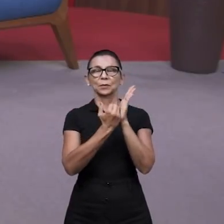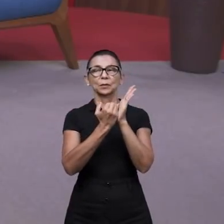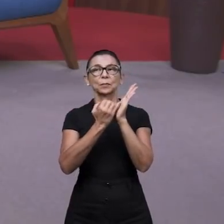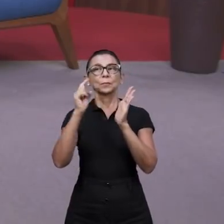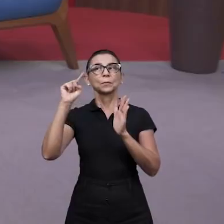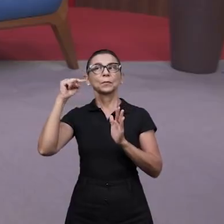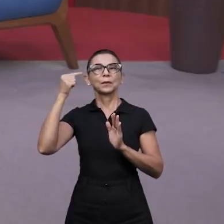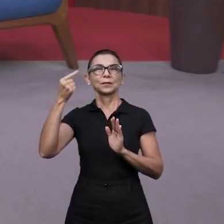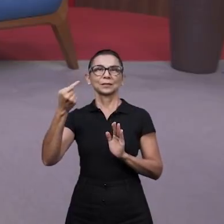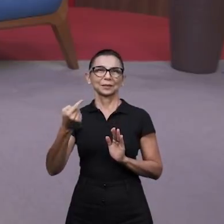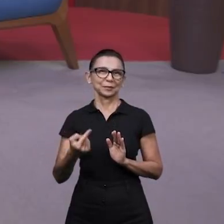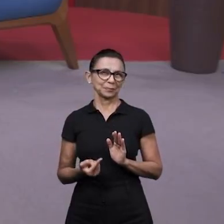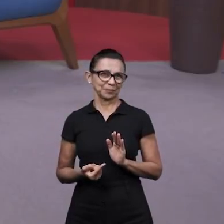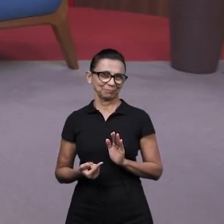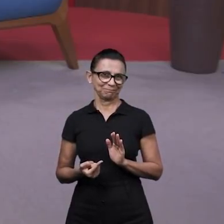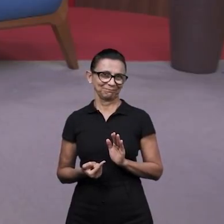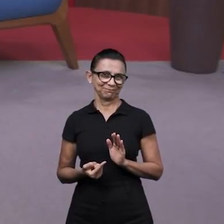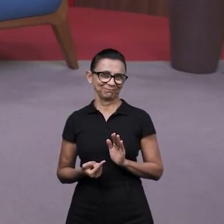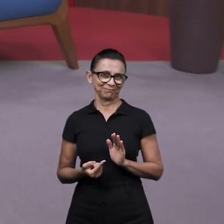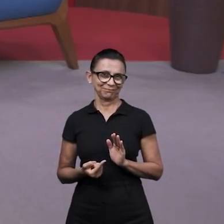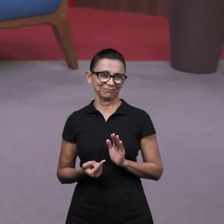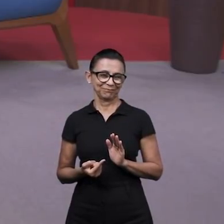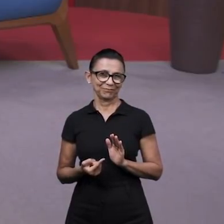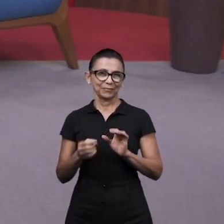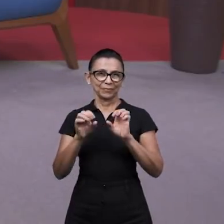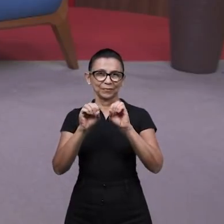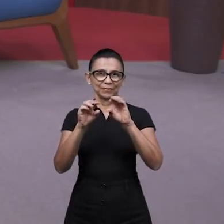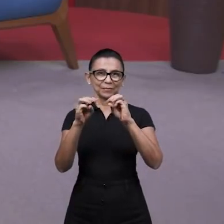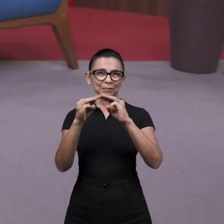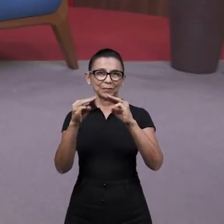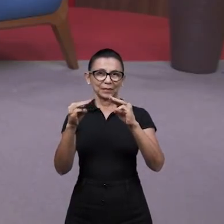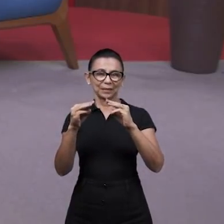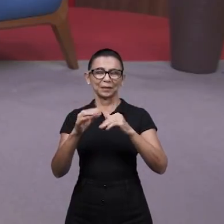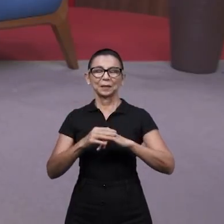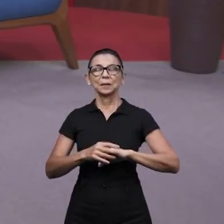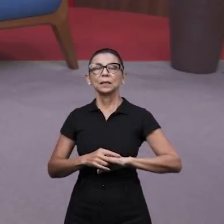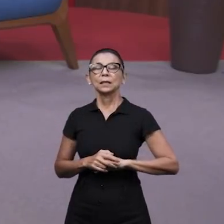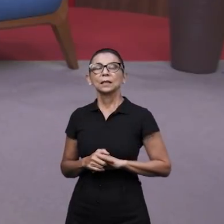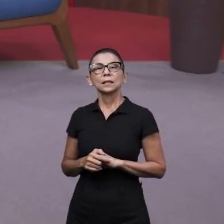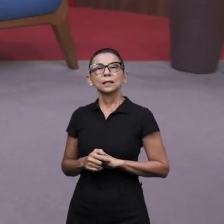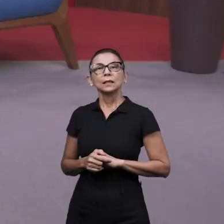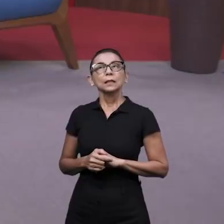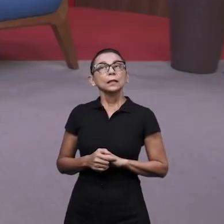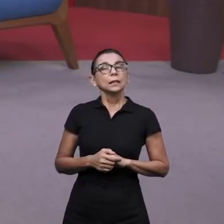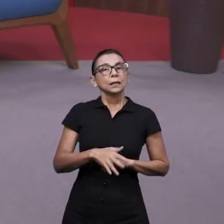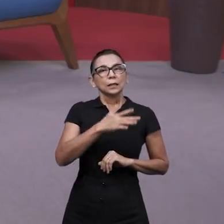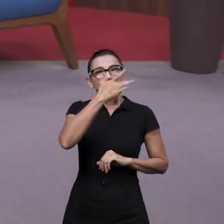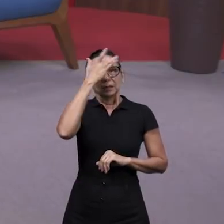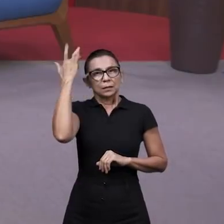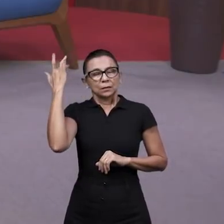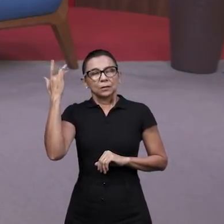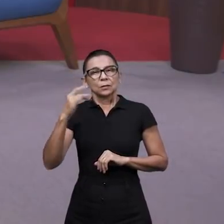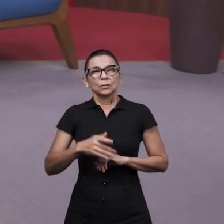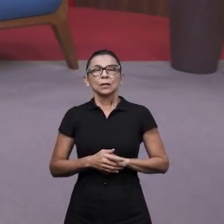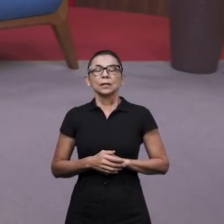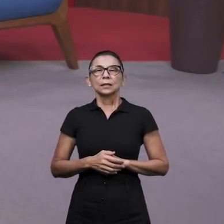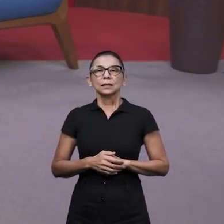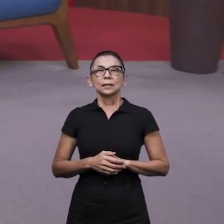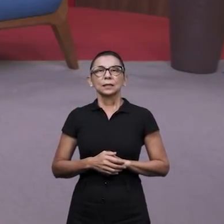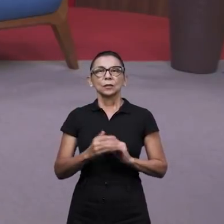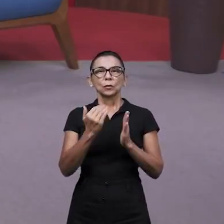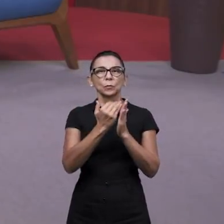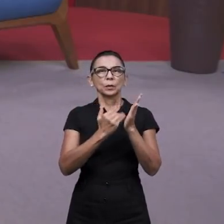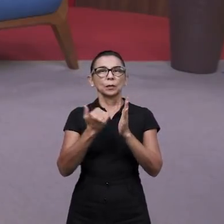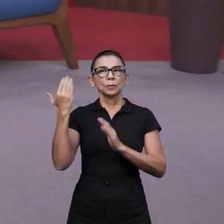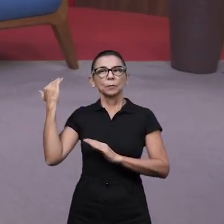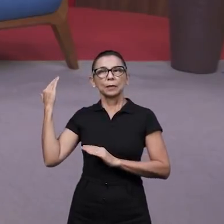do quadro Lições do Manaim. E para esse programa, e que respondendo à pergunta na semana anterior, nós temos aqui um comentário para trazer